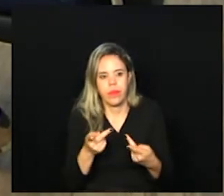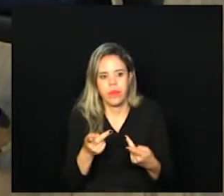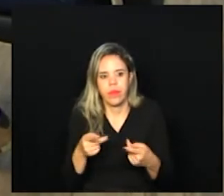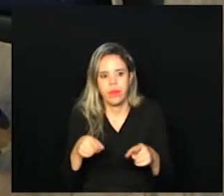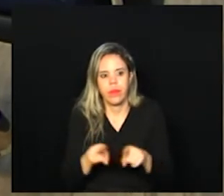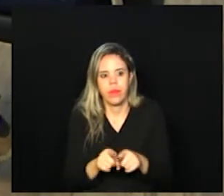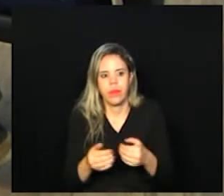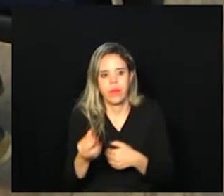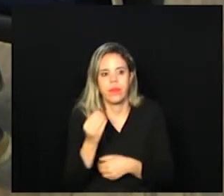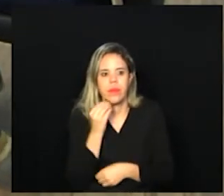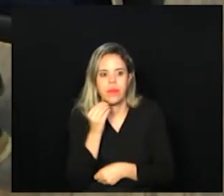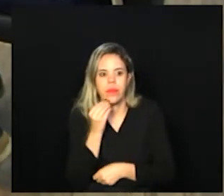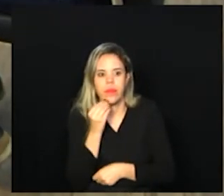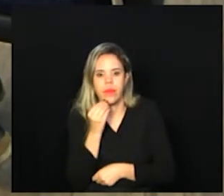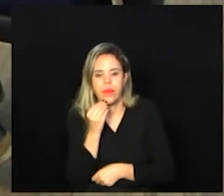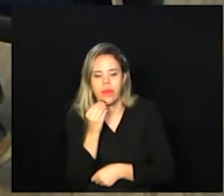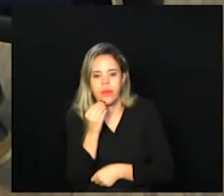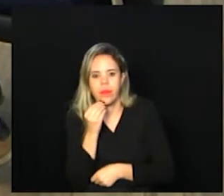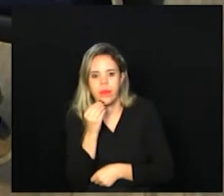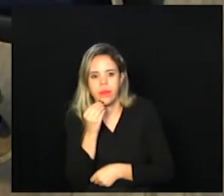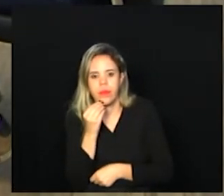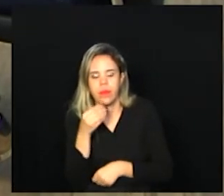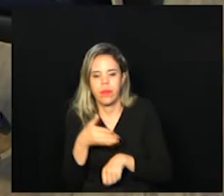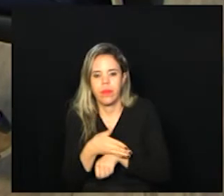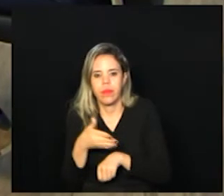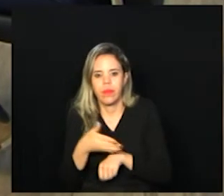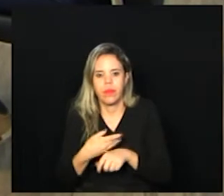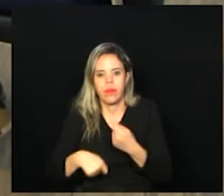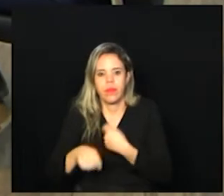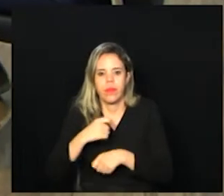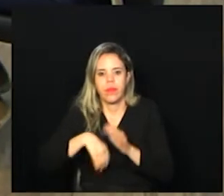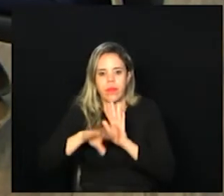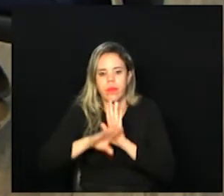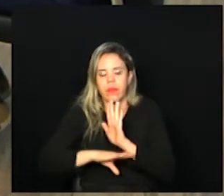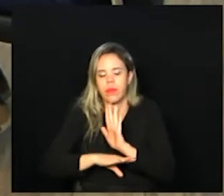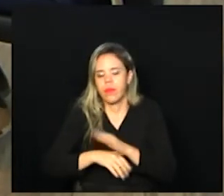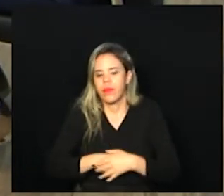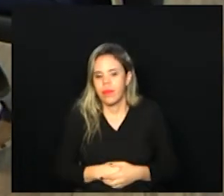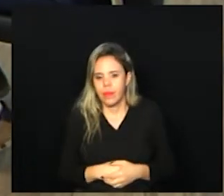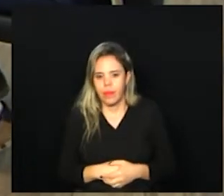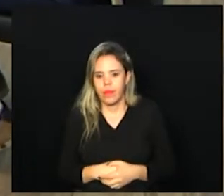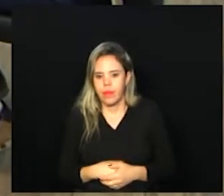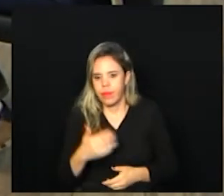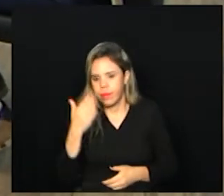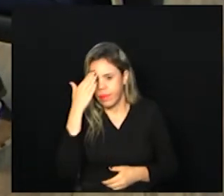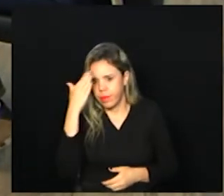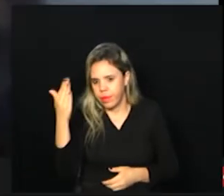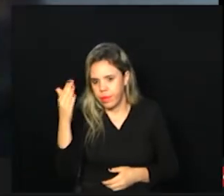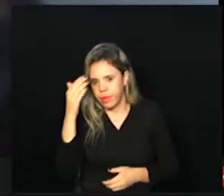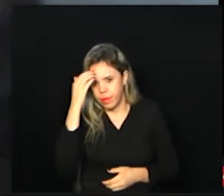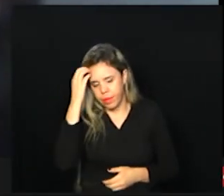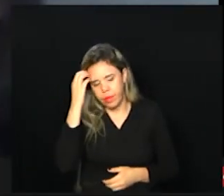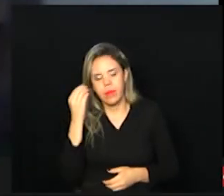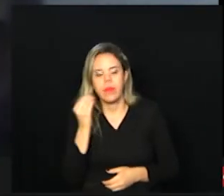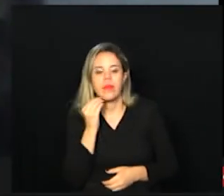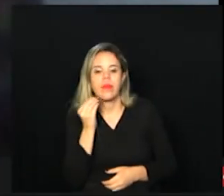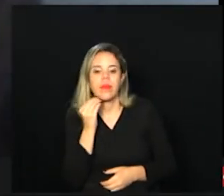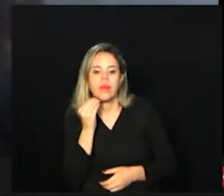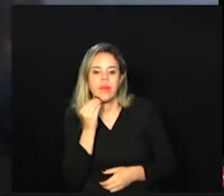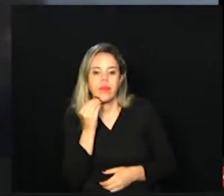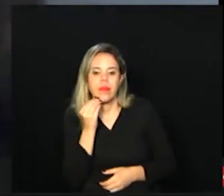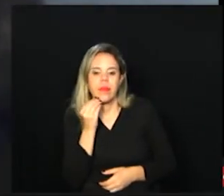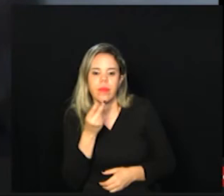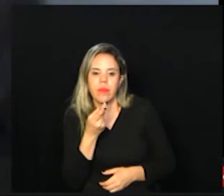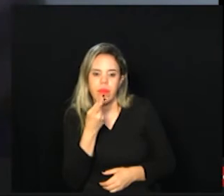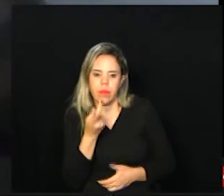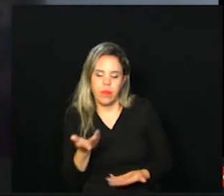para uma próxima oportunidade para você participar do Questão de Ordem, Carla. Eu que agradeço a oportunidade. Como eu